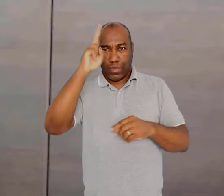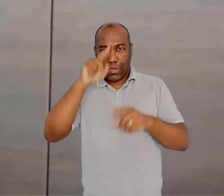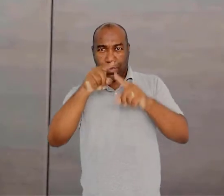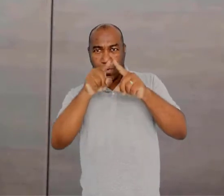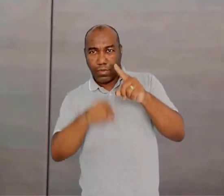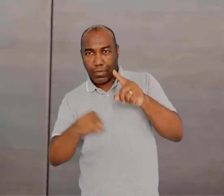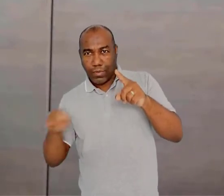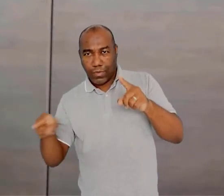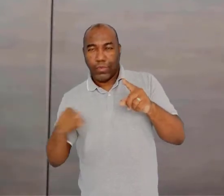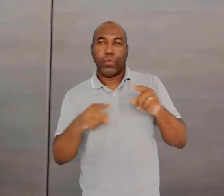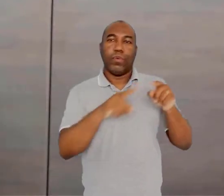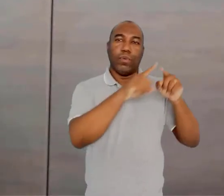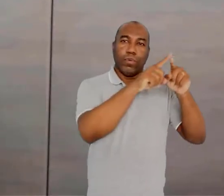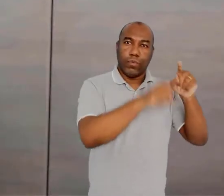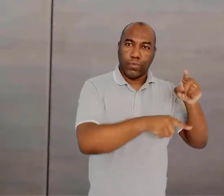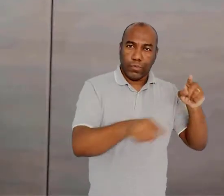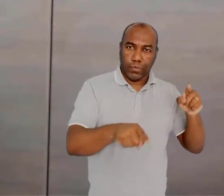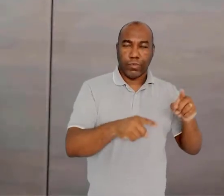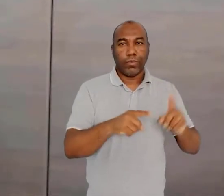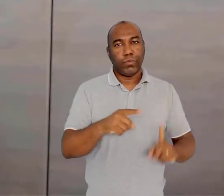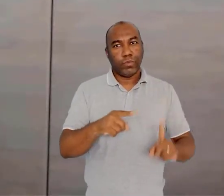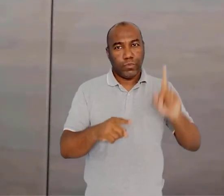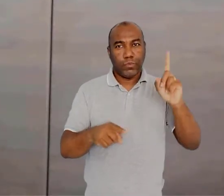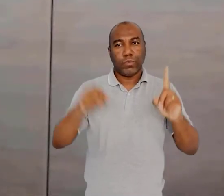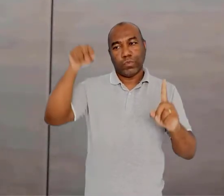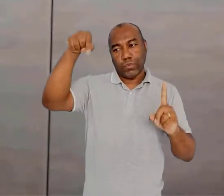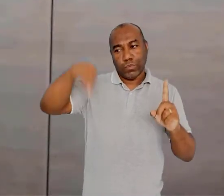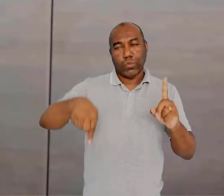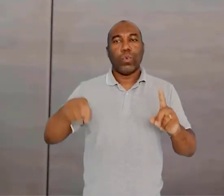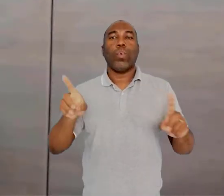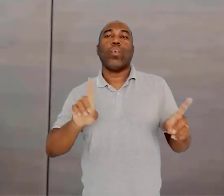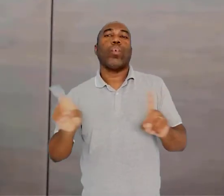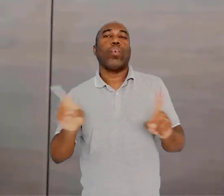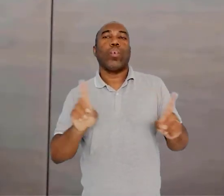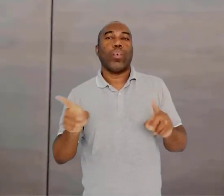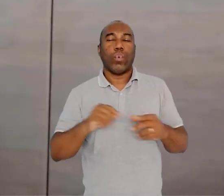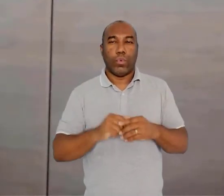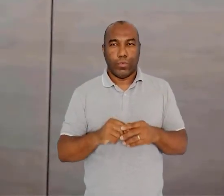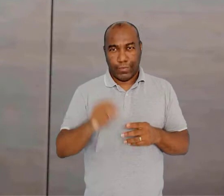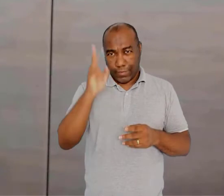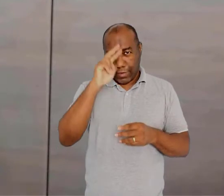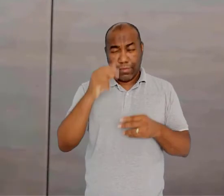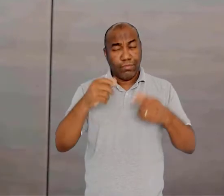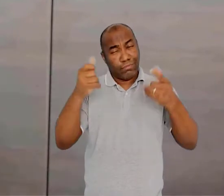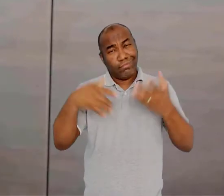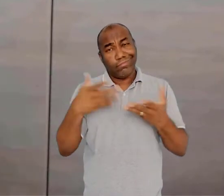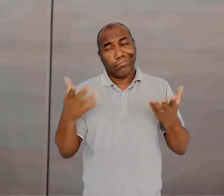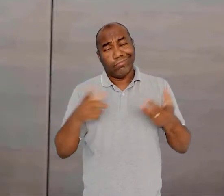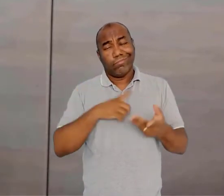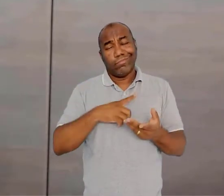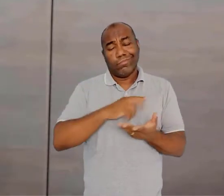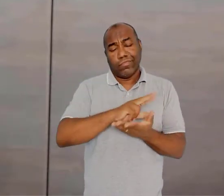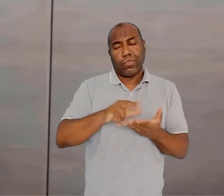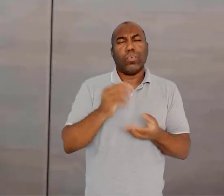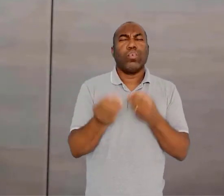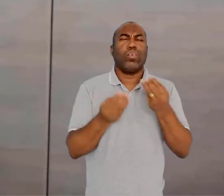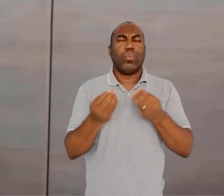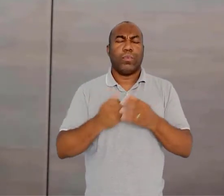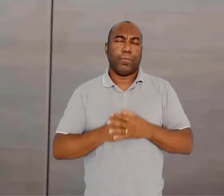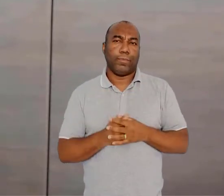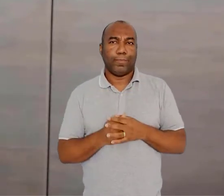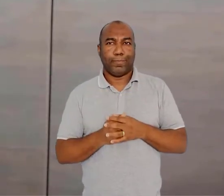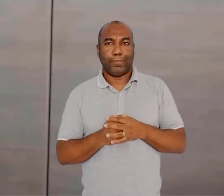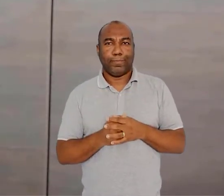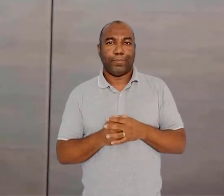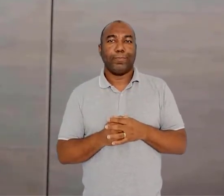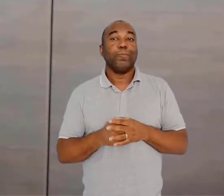libera, o quanto de energia que essa reação recebe, né? Libera ou recebe. Se for endotérmica, recebe, exotérmica, libera. Então, vamos lá aprender